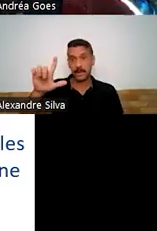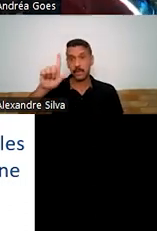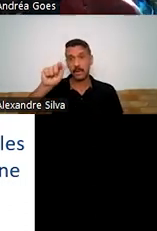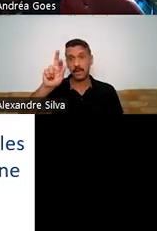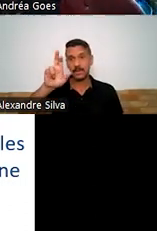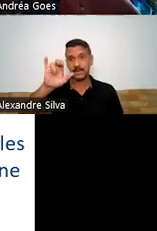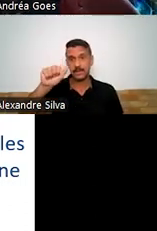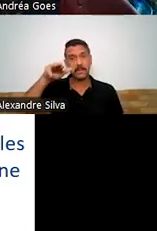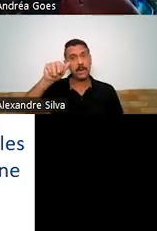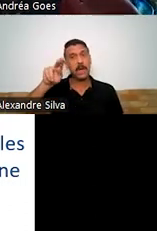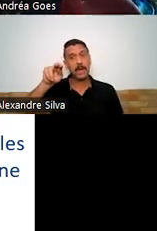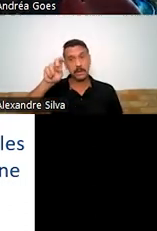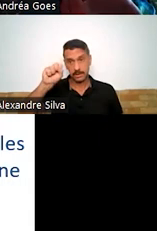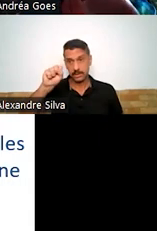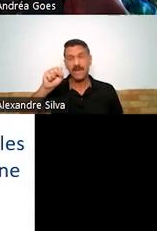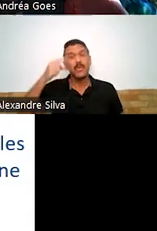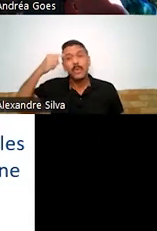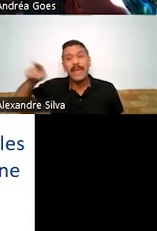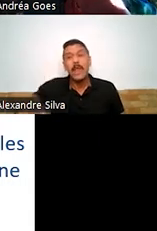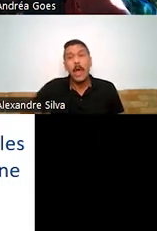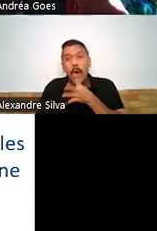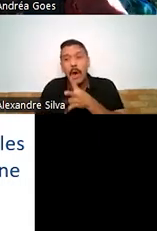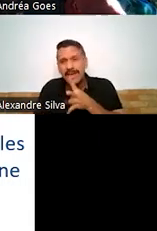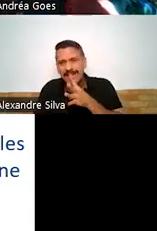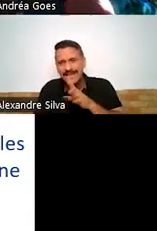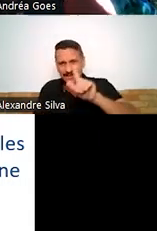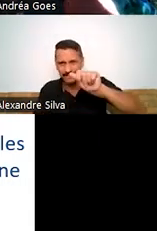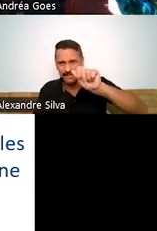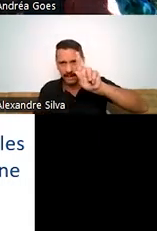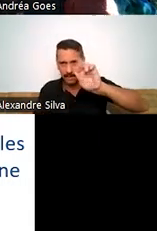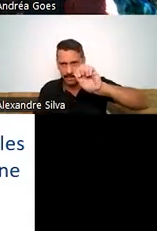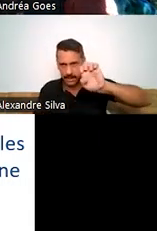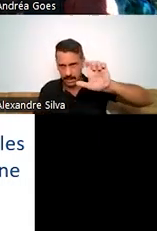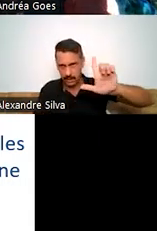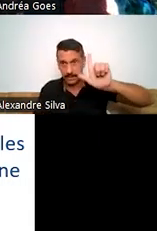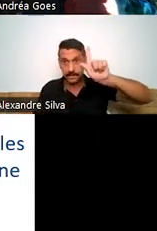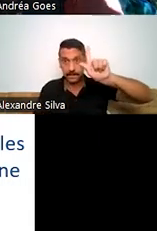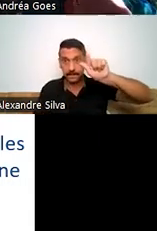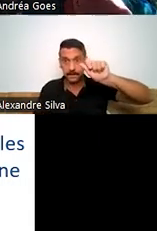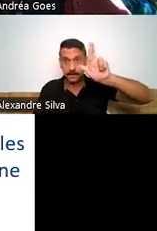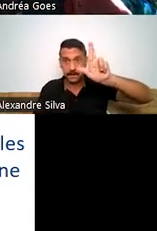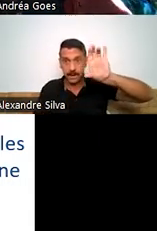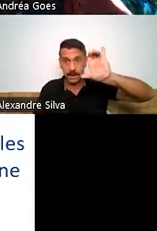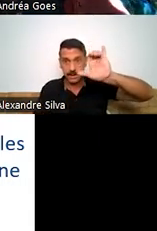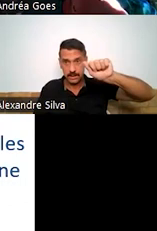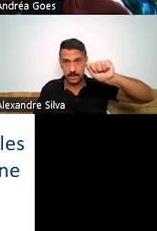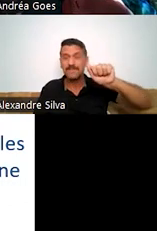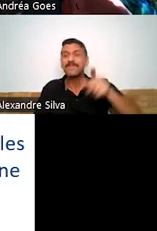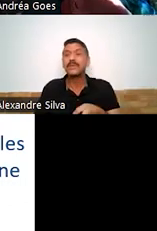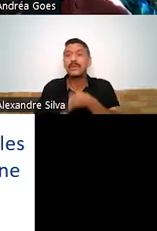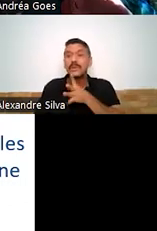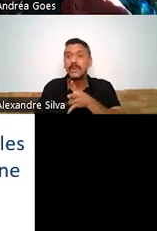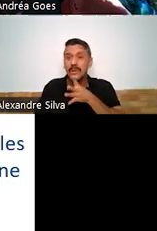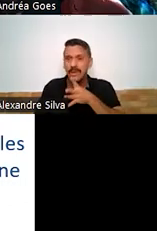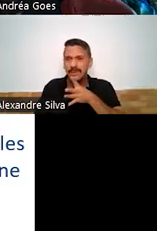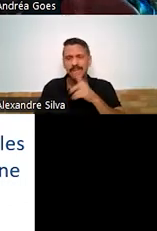algum conhecimento de genética, ele era escritor, ele era jornalista, né, no início, mas a história